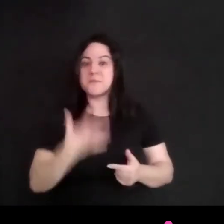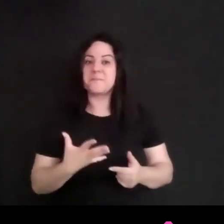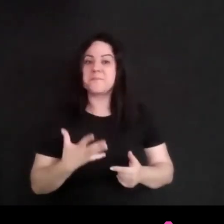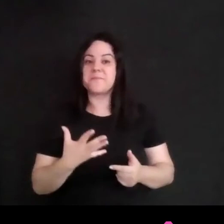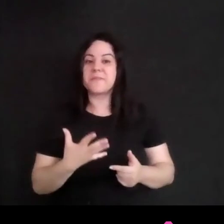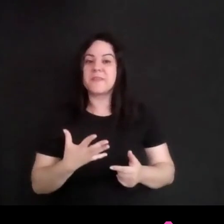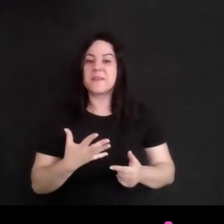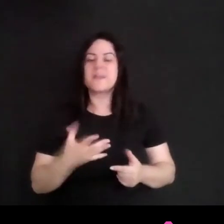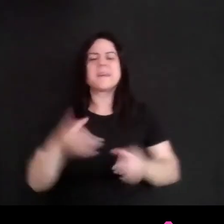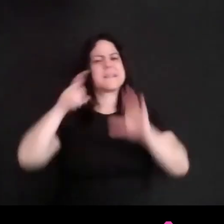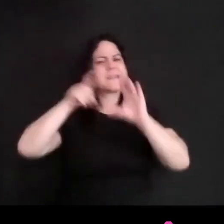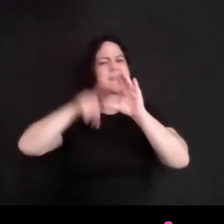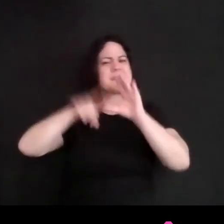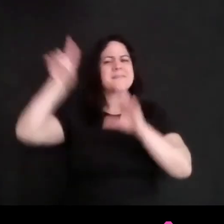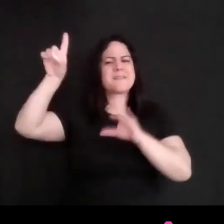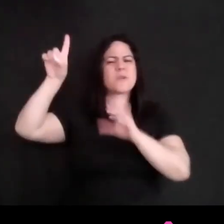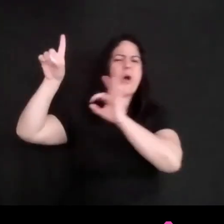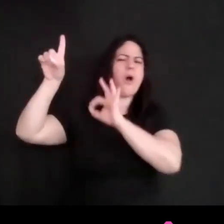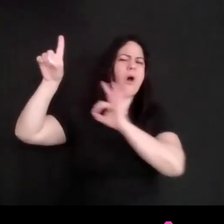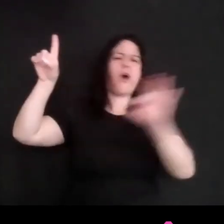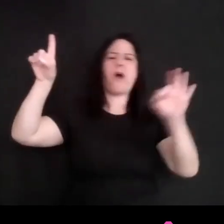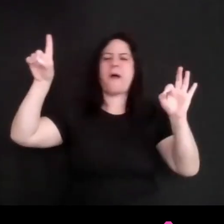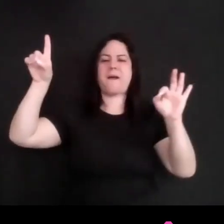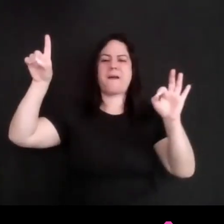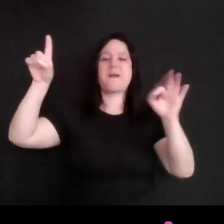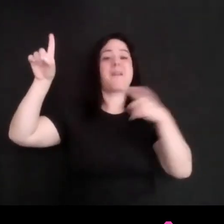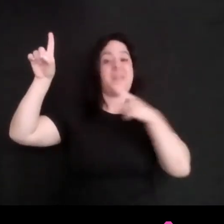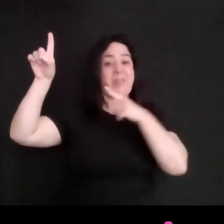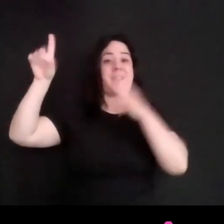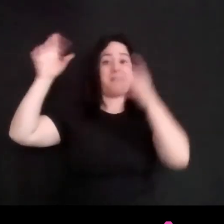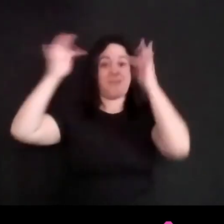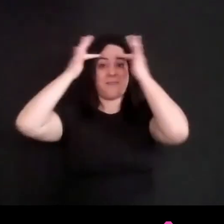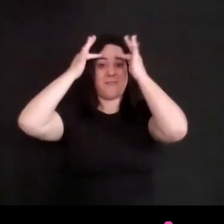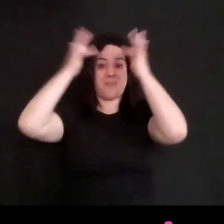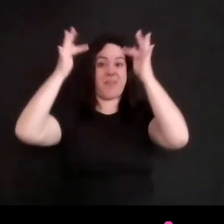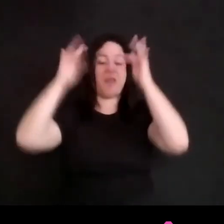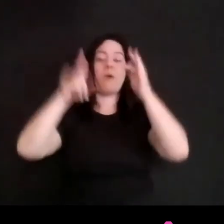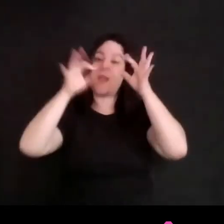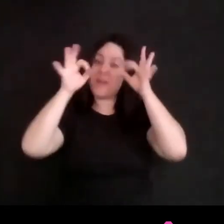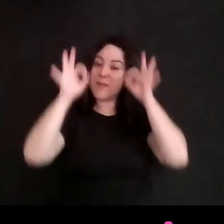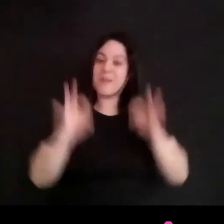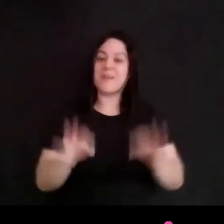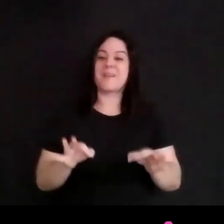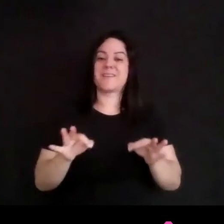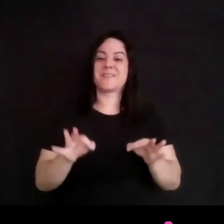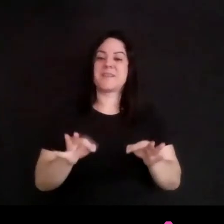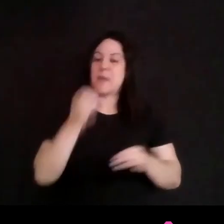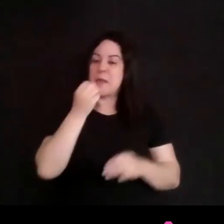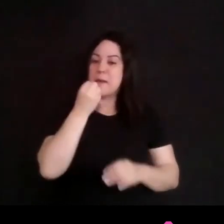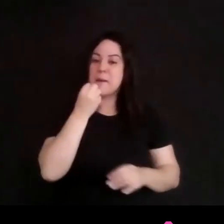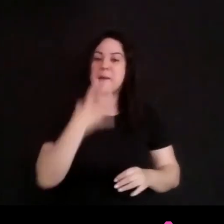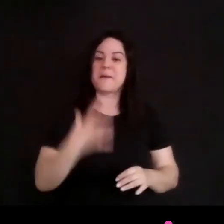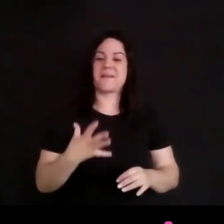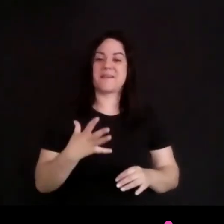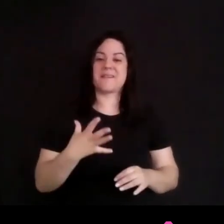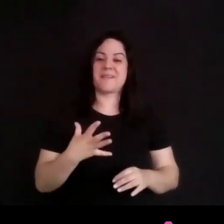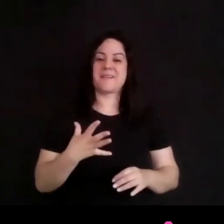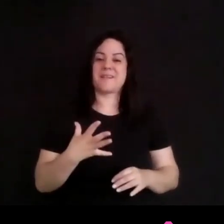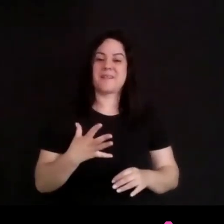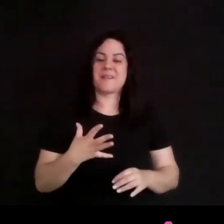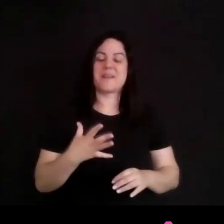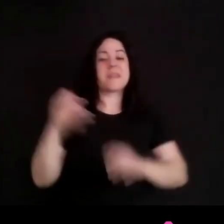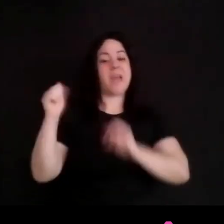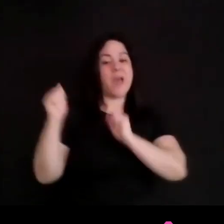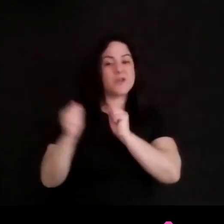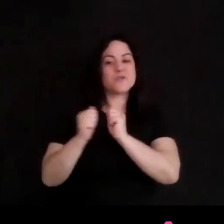Depender de Deus é ótimo. Porque ele é fiel, ele é justo, ele é bom e está conosco em